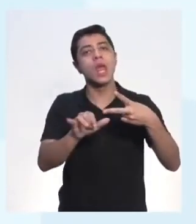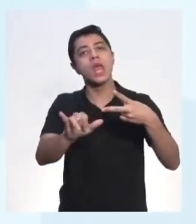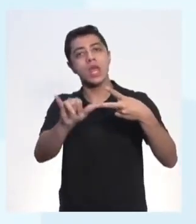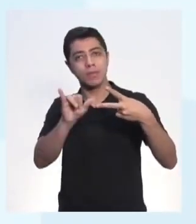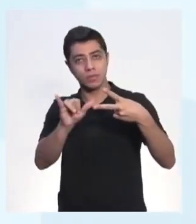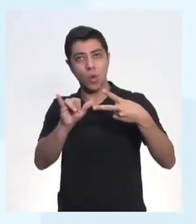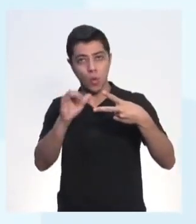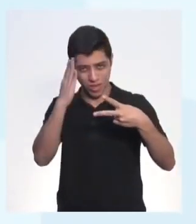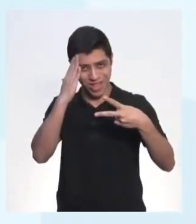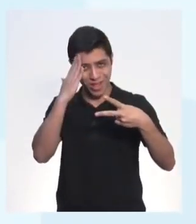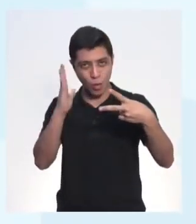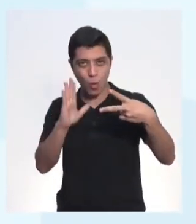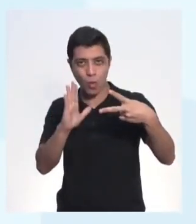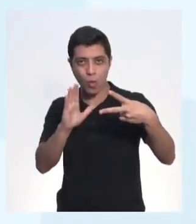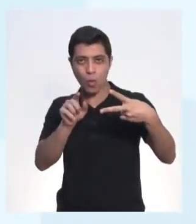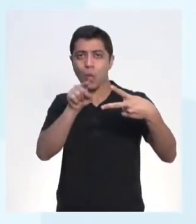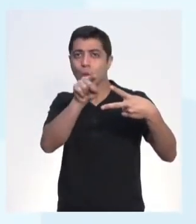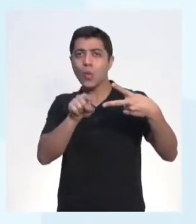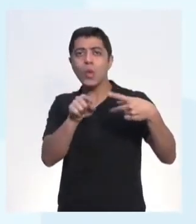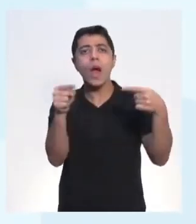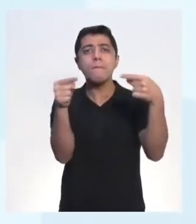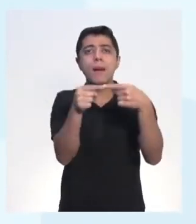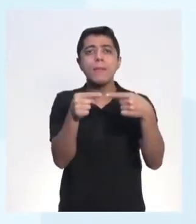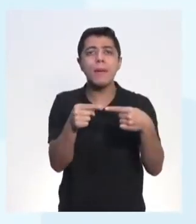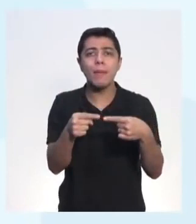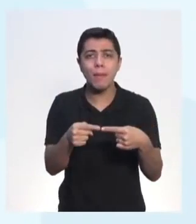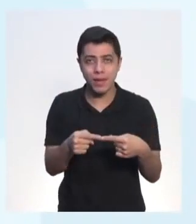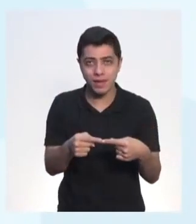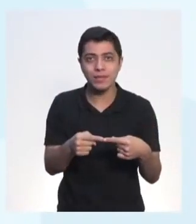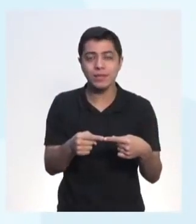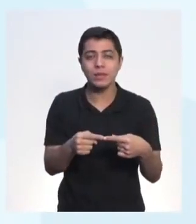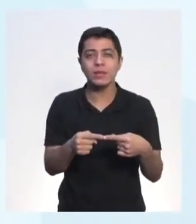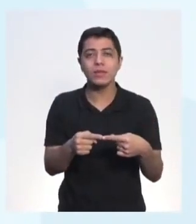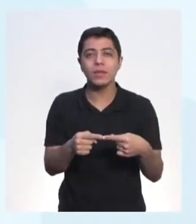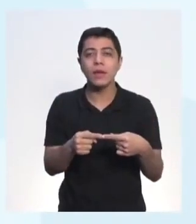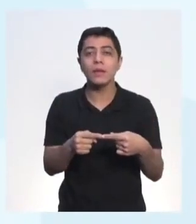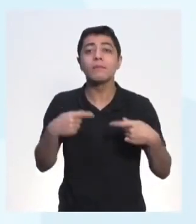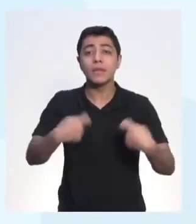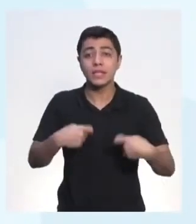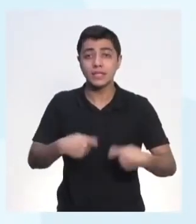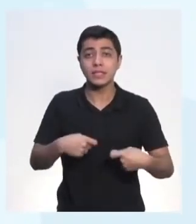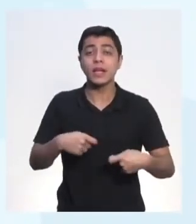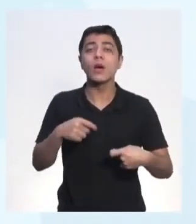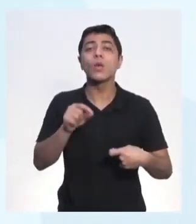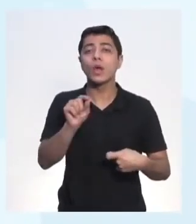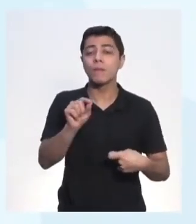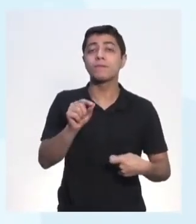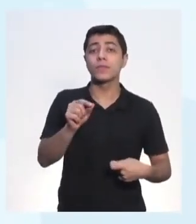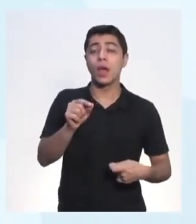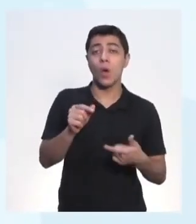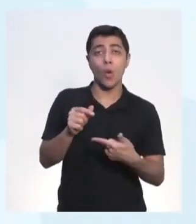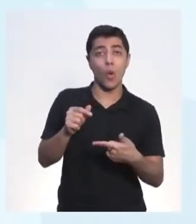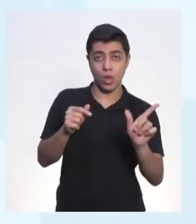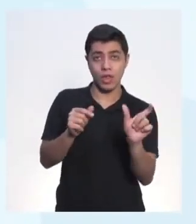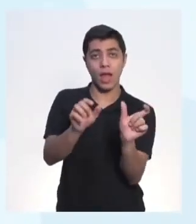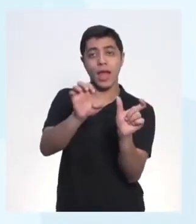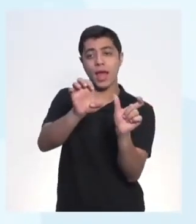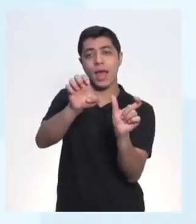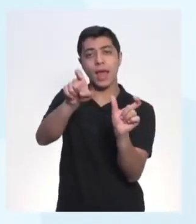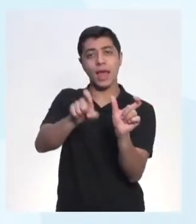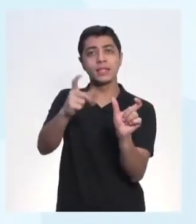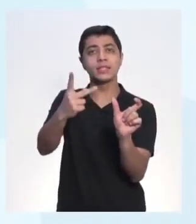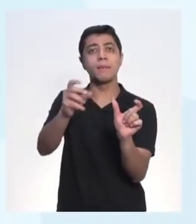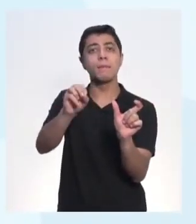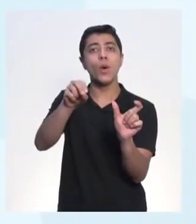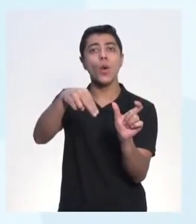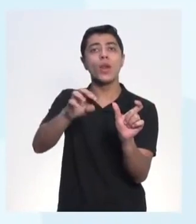que é o x, tem que estar no expoente. Então, se você olhar no meu texto aí, está escrito assim. F de x igual a